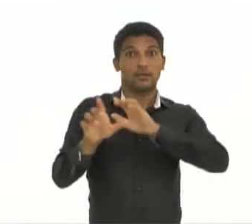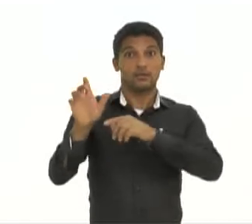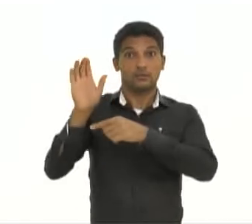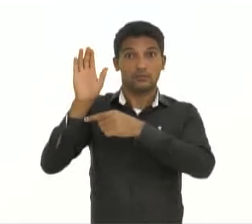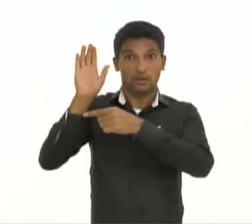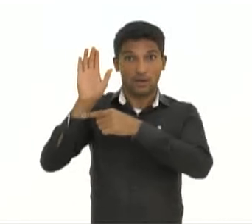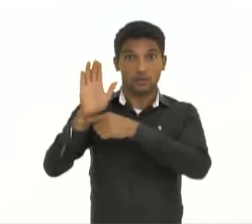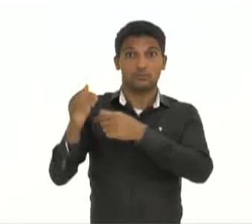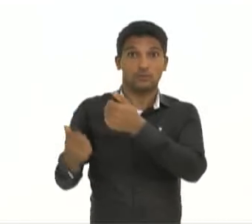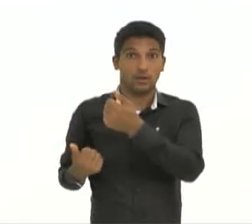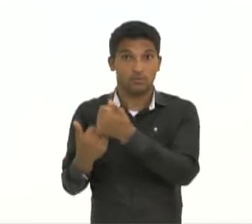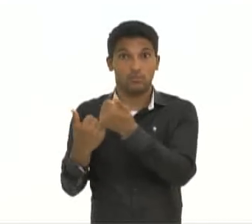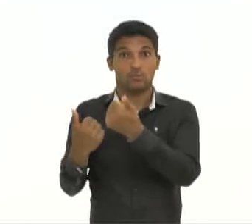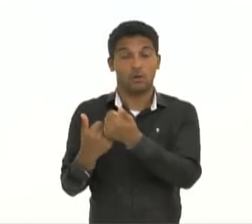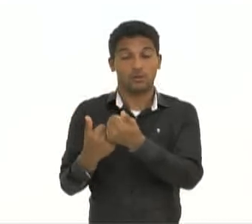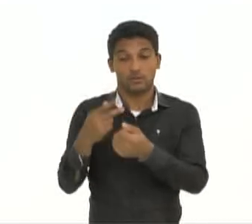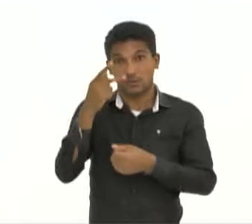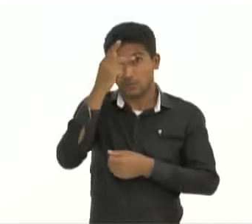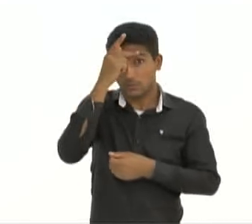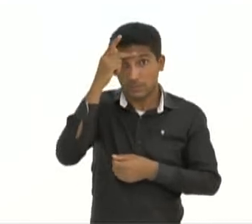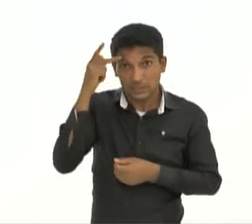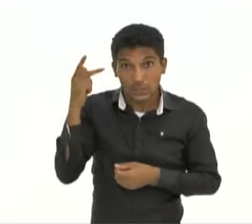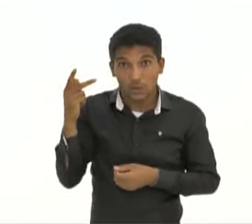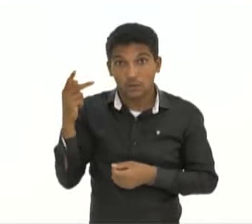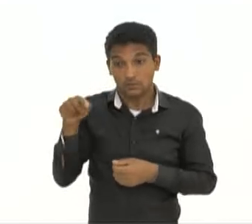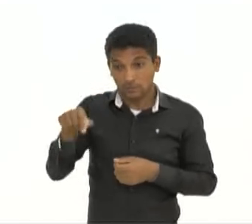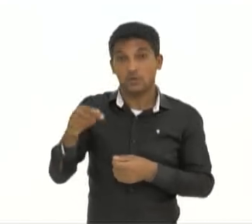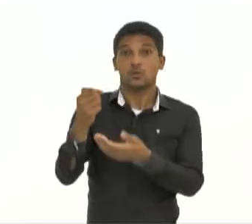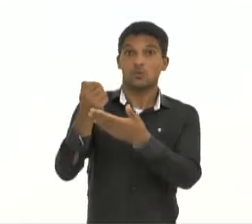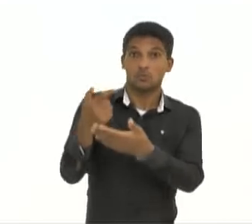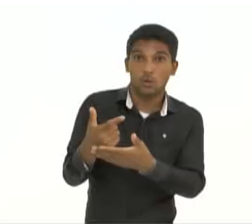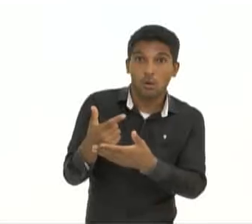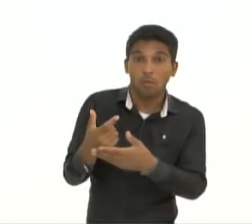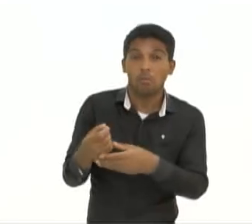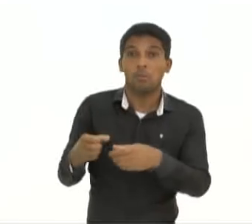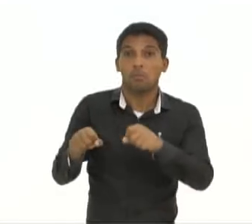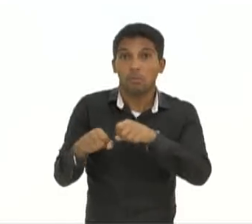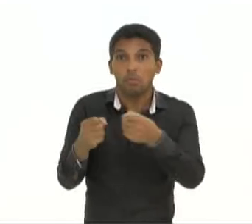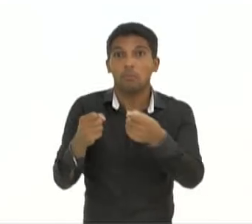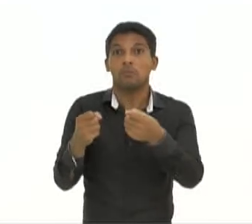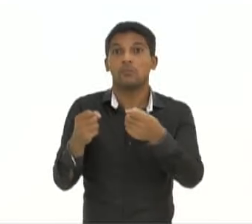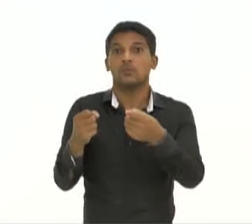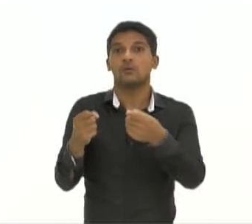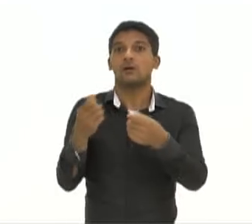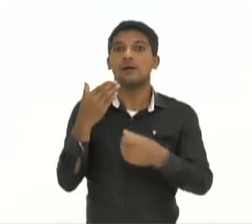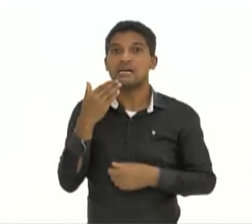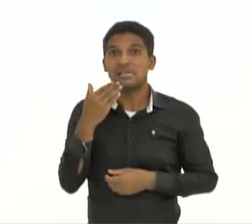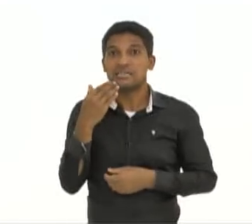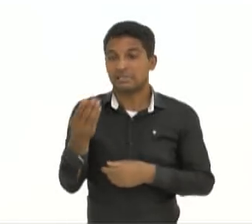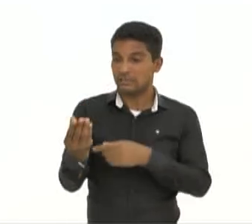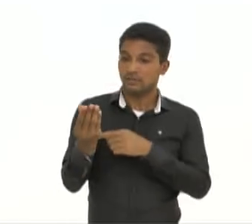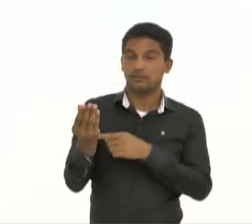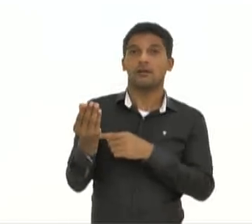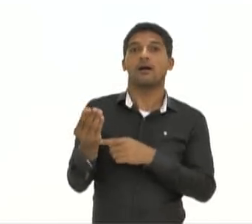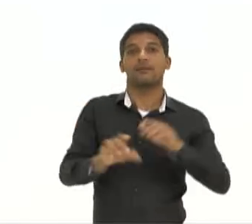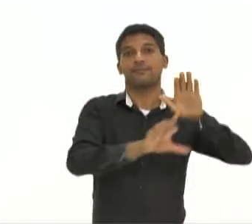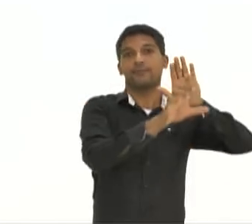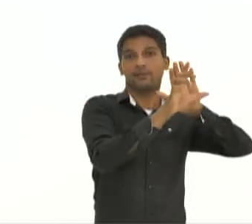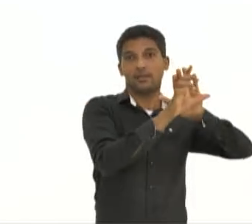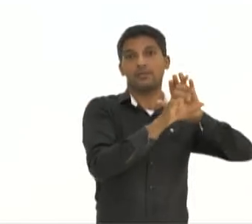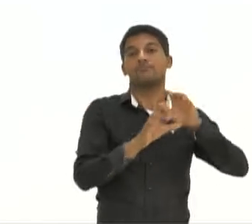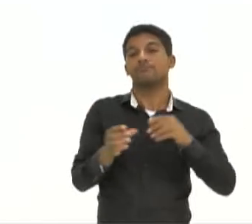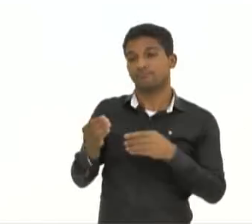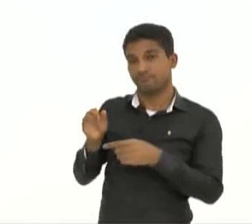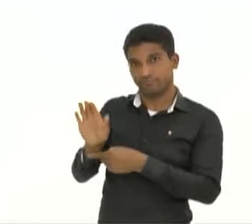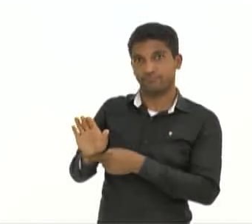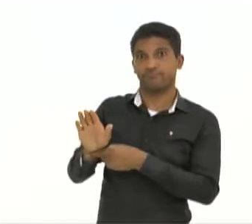solicitar a solução do problema, tendo em vista as possibilidades previstas no artigo 18 do Código de Defesa do Consumidor, que